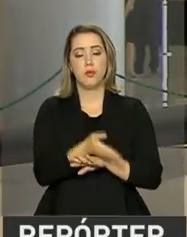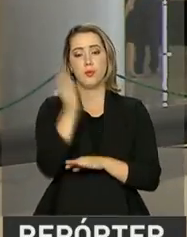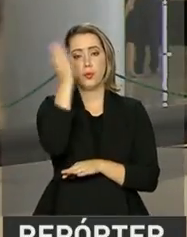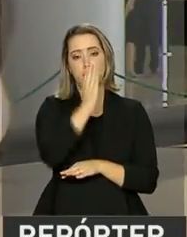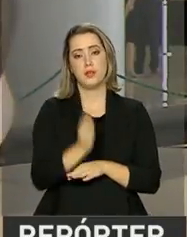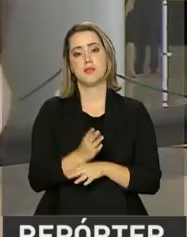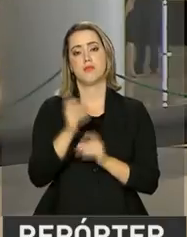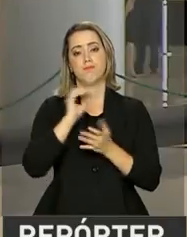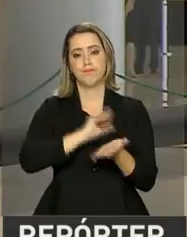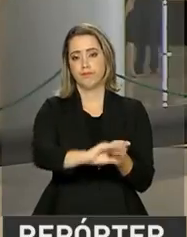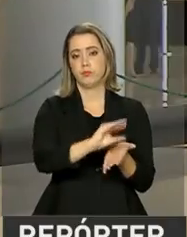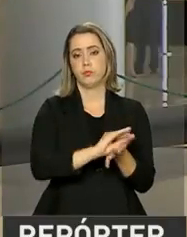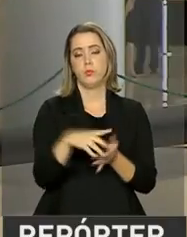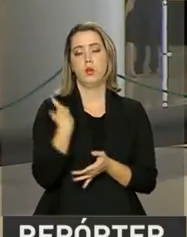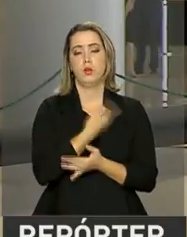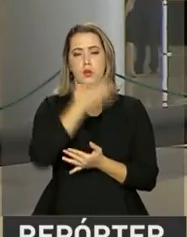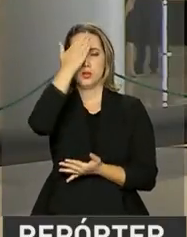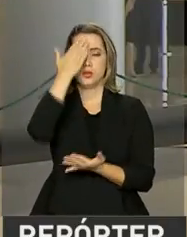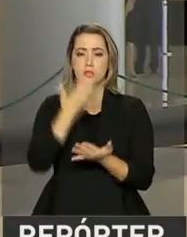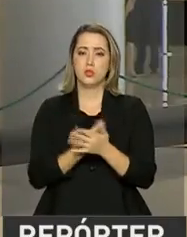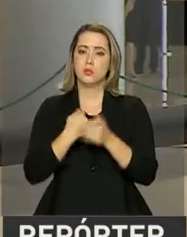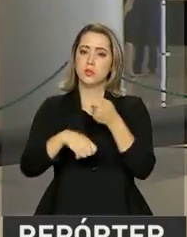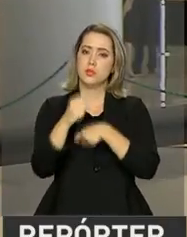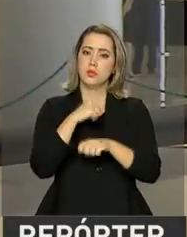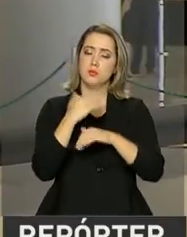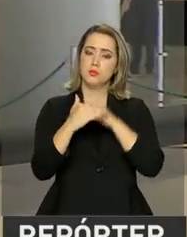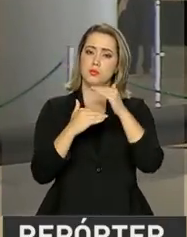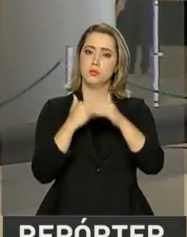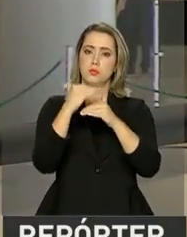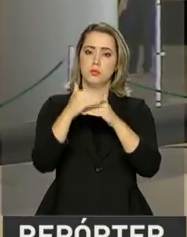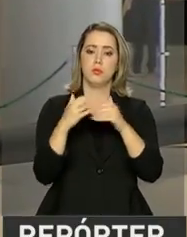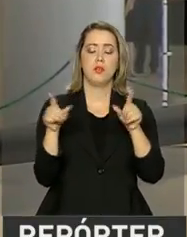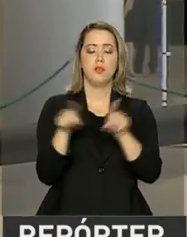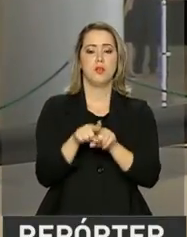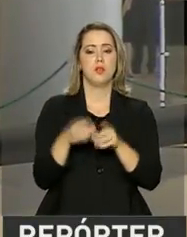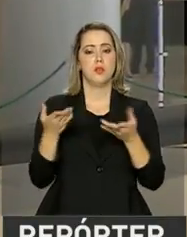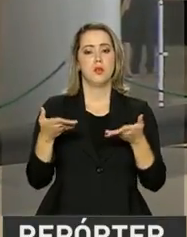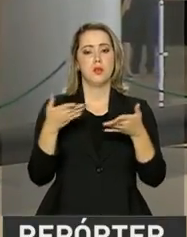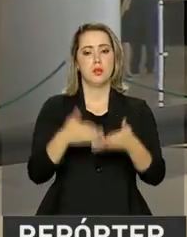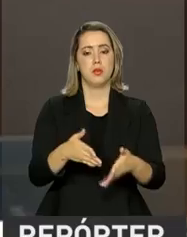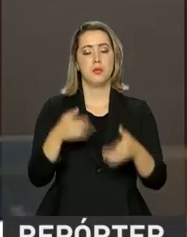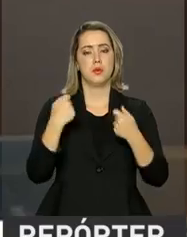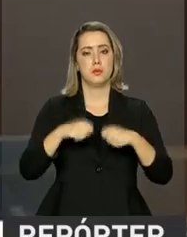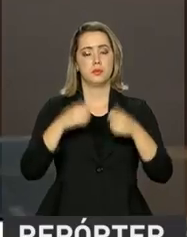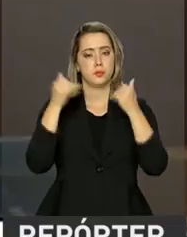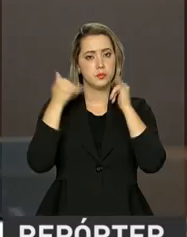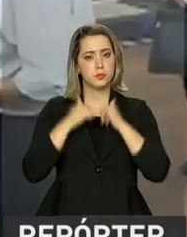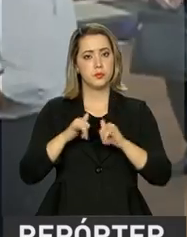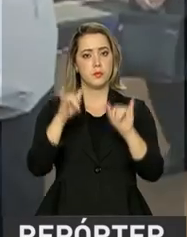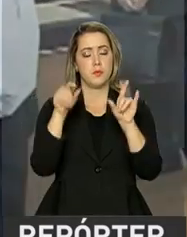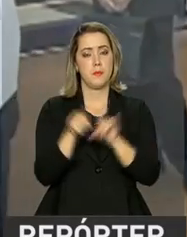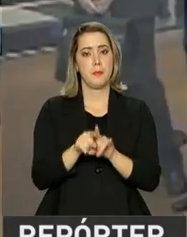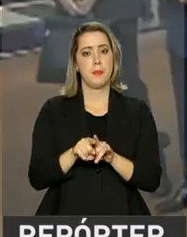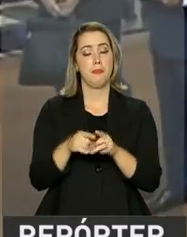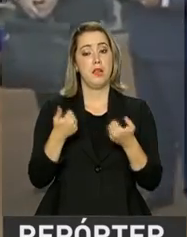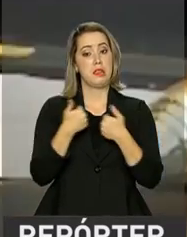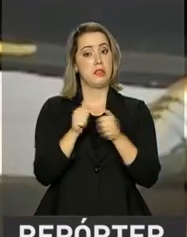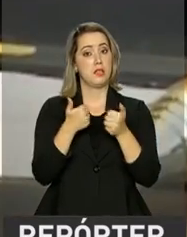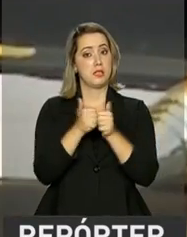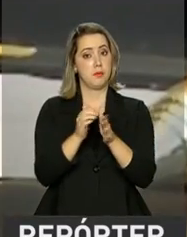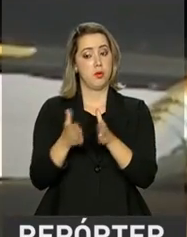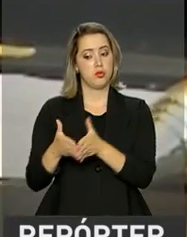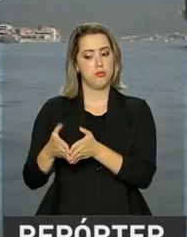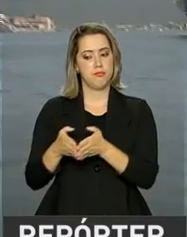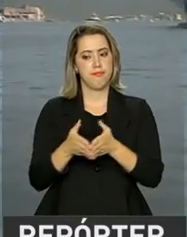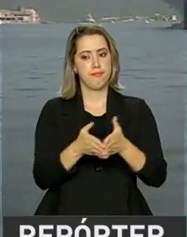a economia se aquecendo ela passa essencialmente pelo setor de minas e energia dos transportes e portos também comemoram